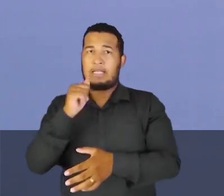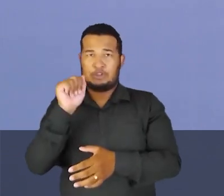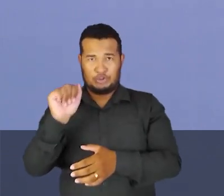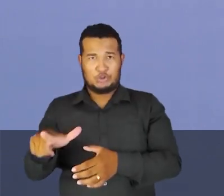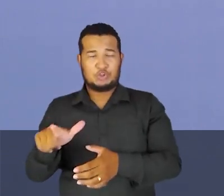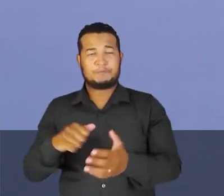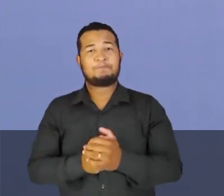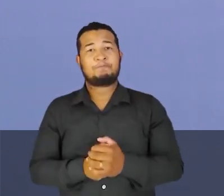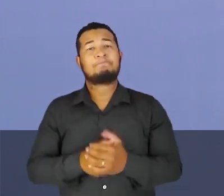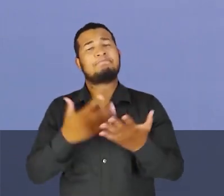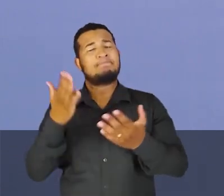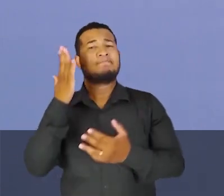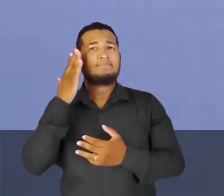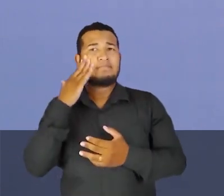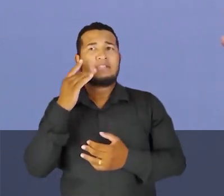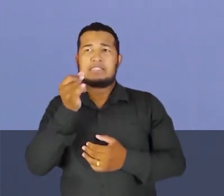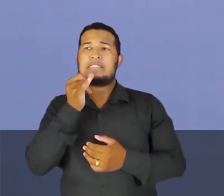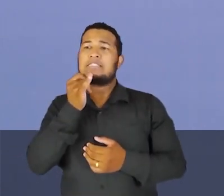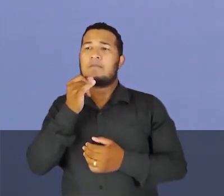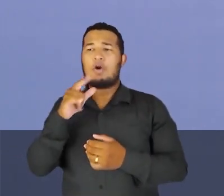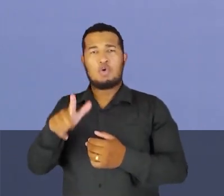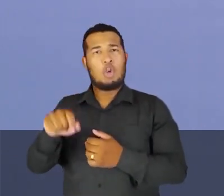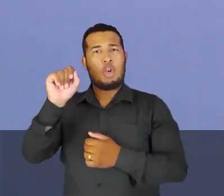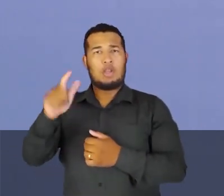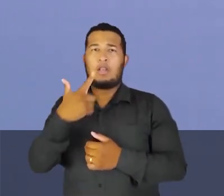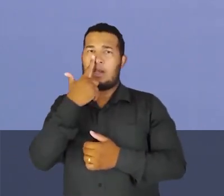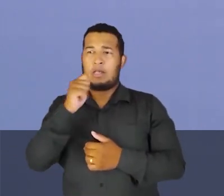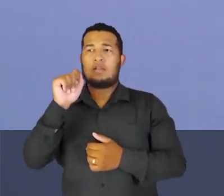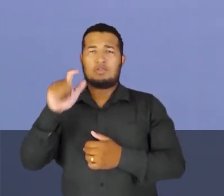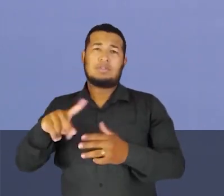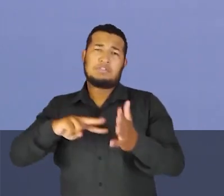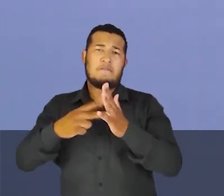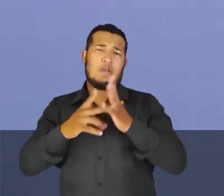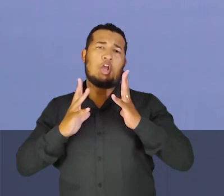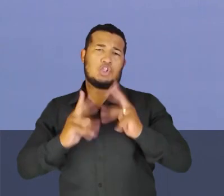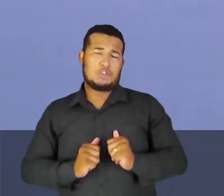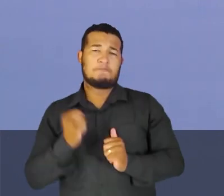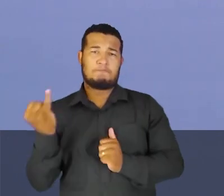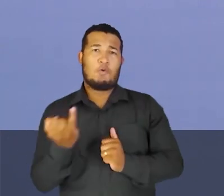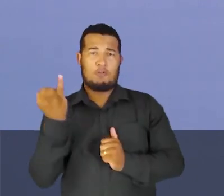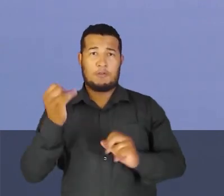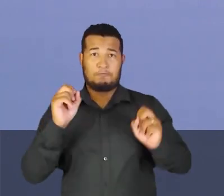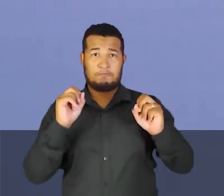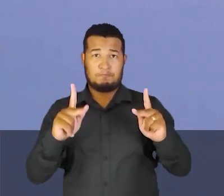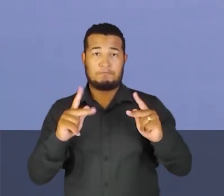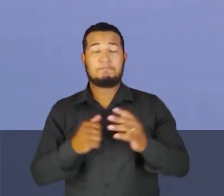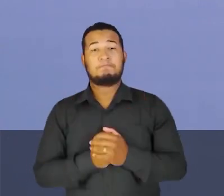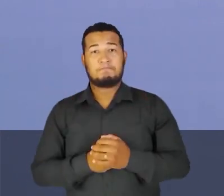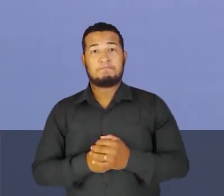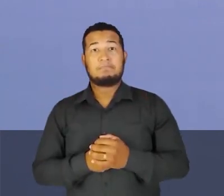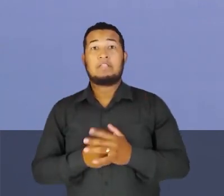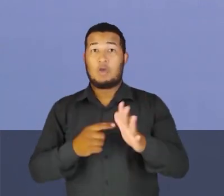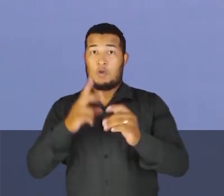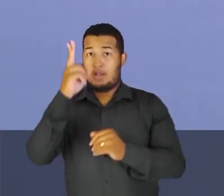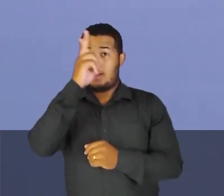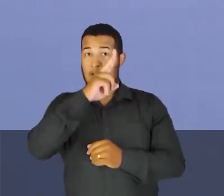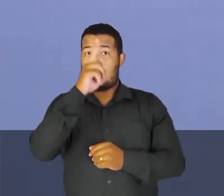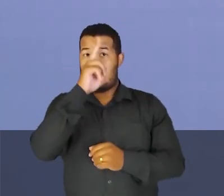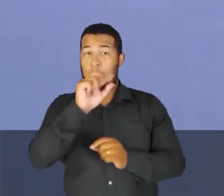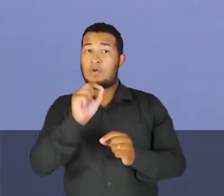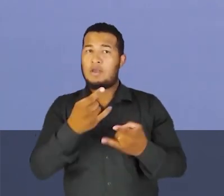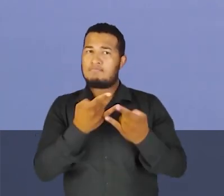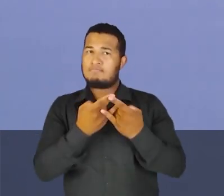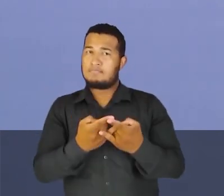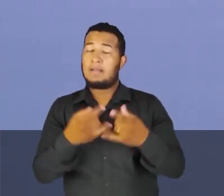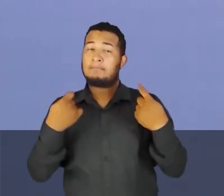cá. Então, é lógico, descartar a camisinha é uma forma de higiene muito importante, ok? Então, lembra aí que a camisinha, ela